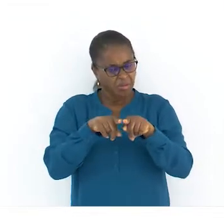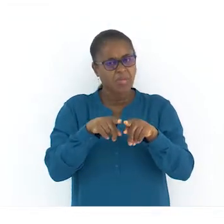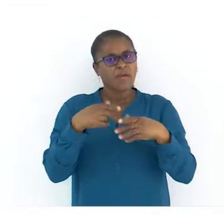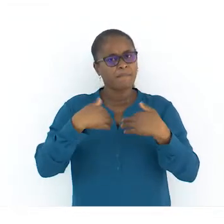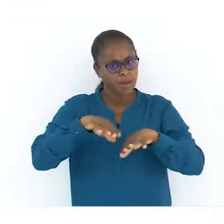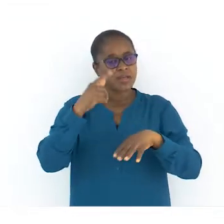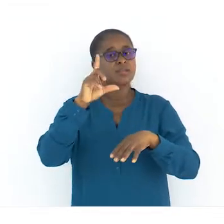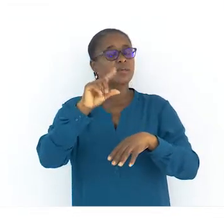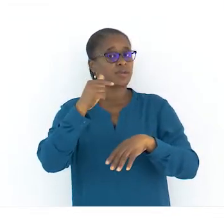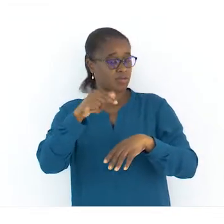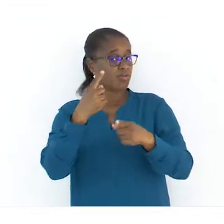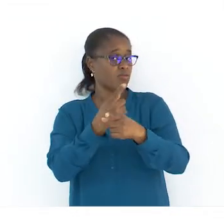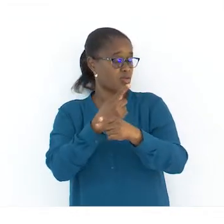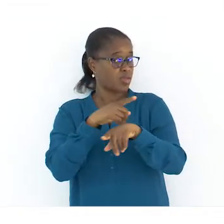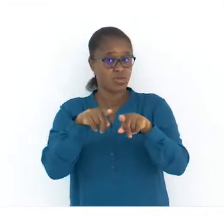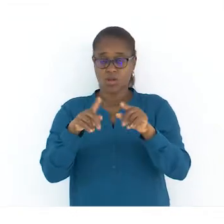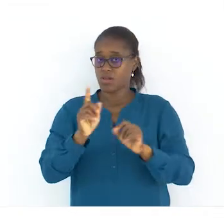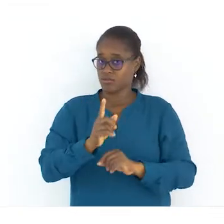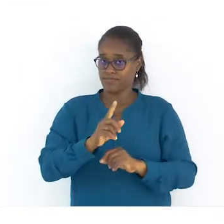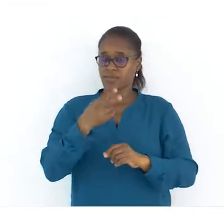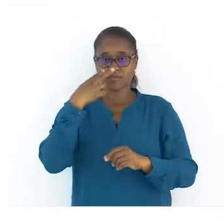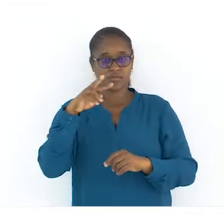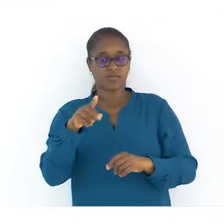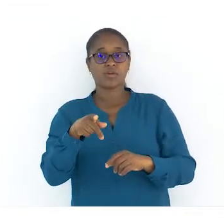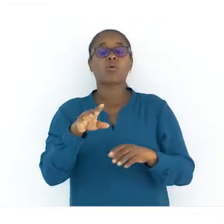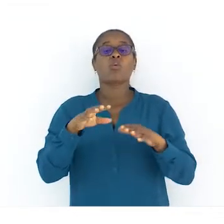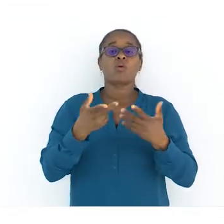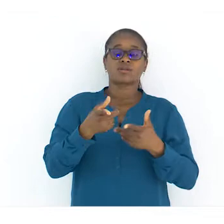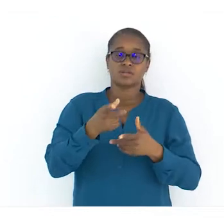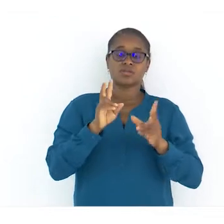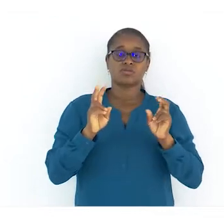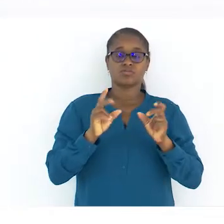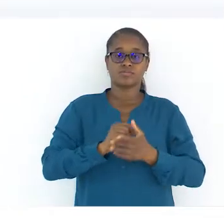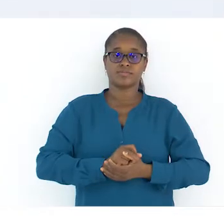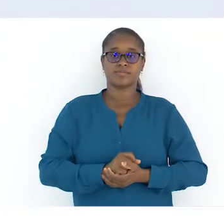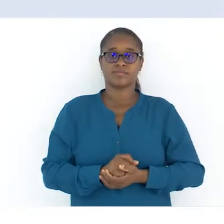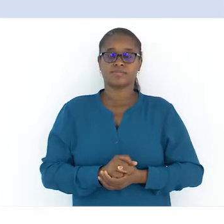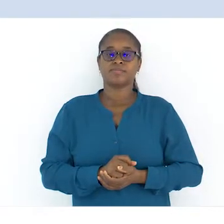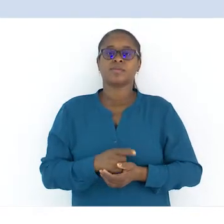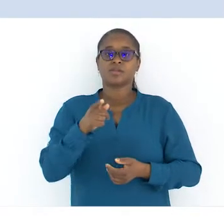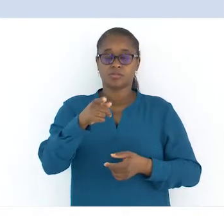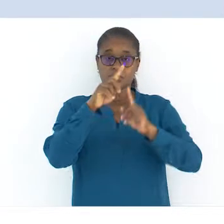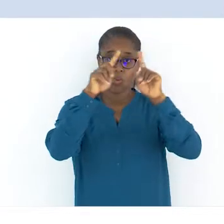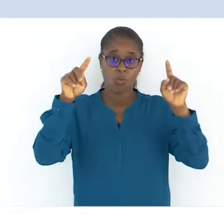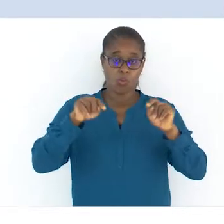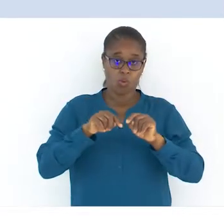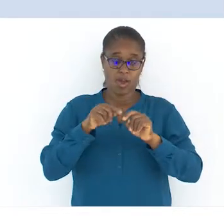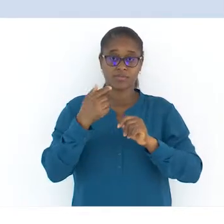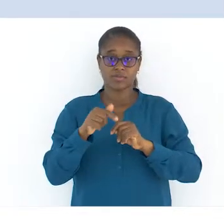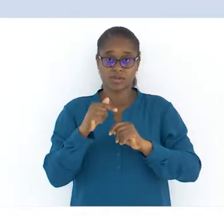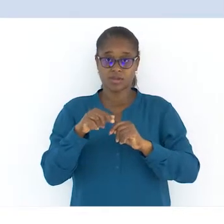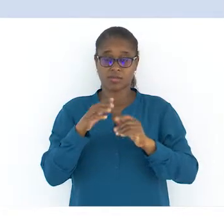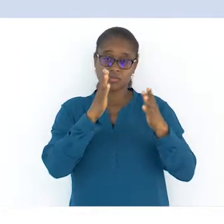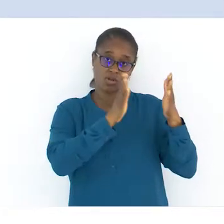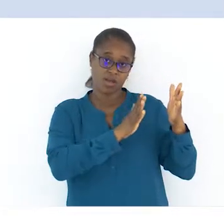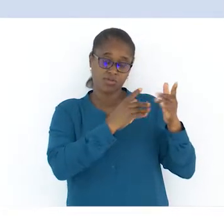que não são comuns. Vamos ver quais são esses aspectos. Temos aqui um quadro em que temos, de um lado,